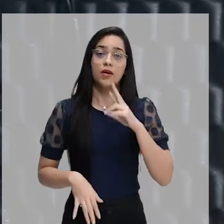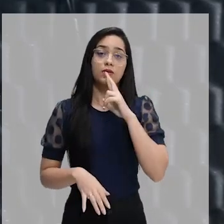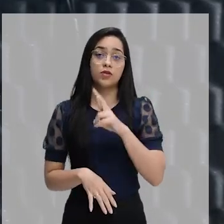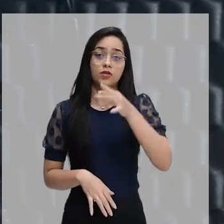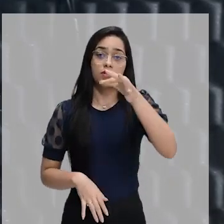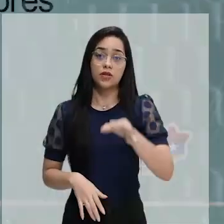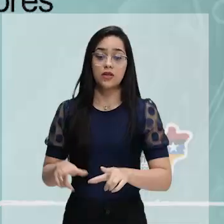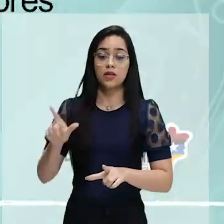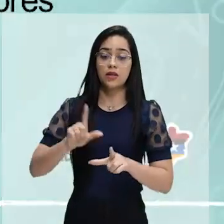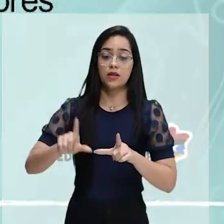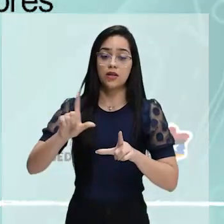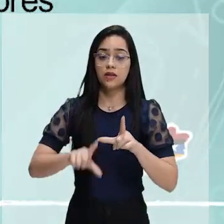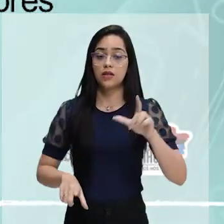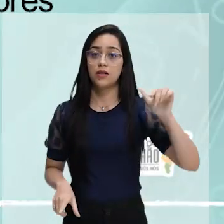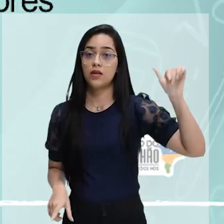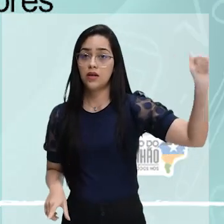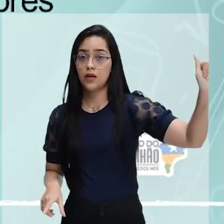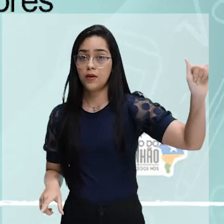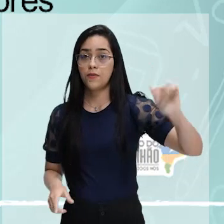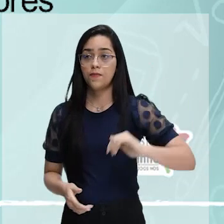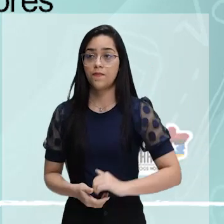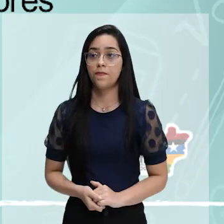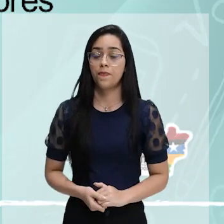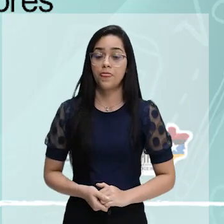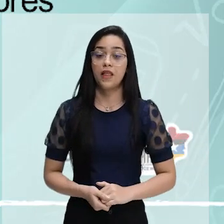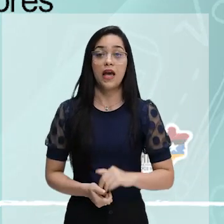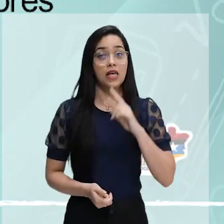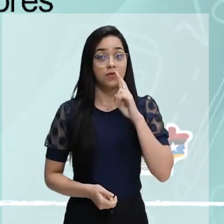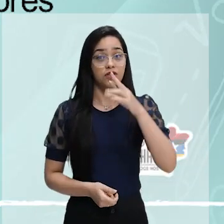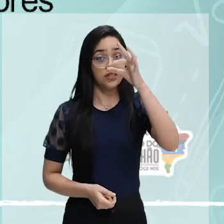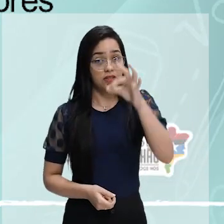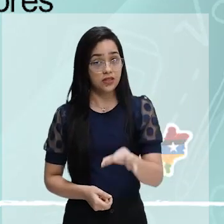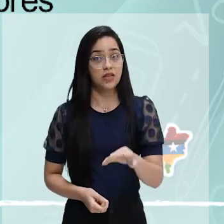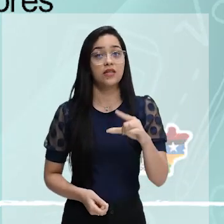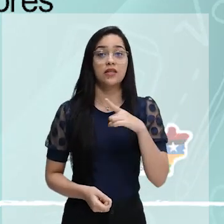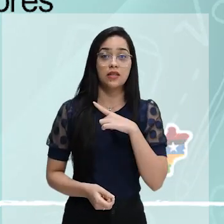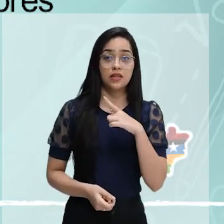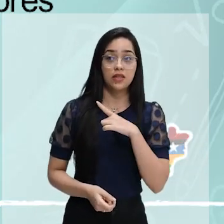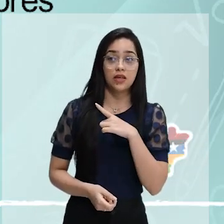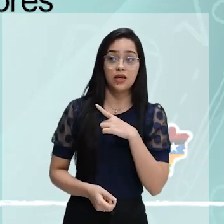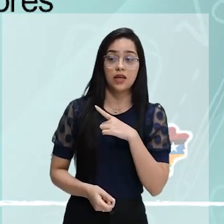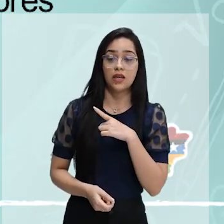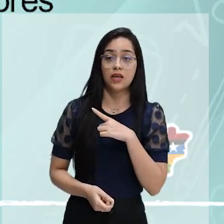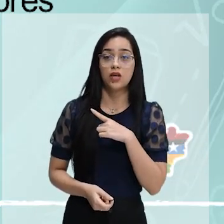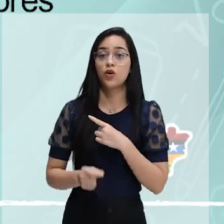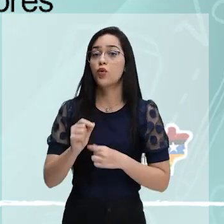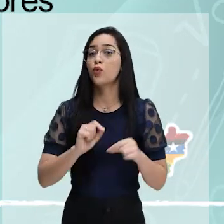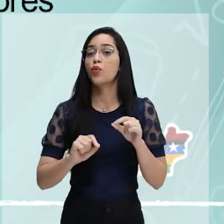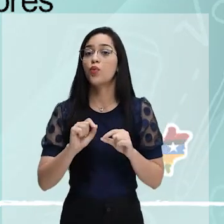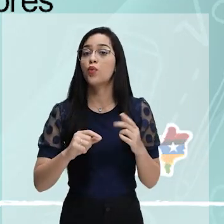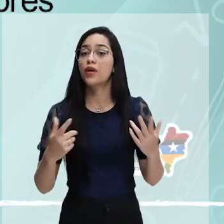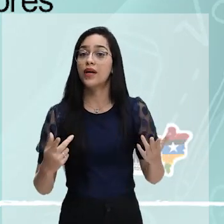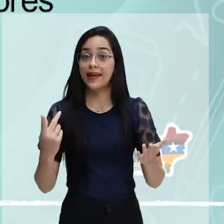resposta certa é a letra A. A resposta certa que tem uma afirmação